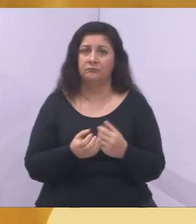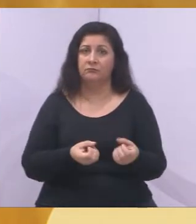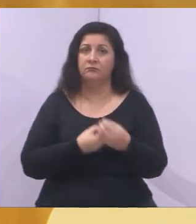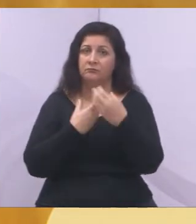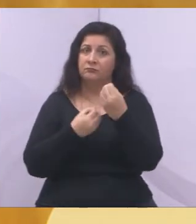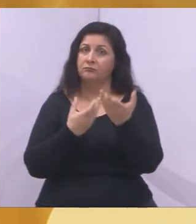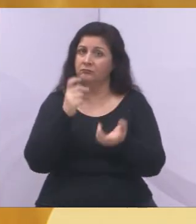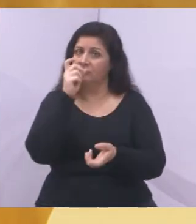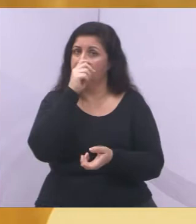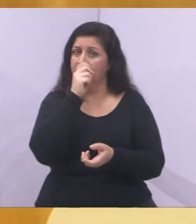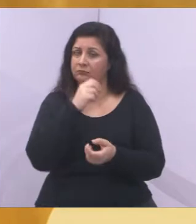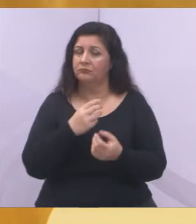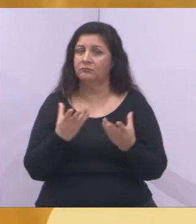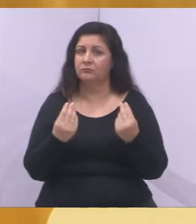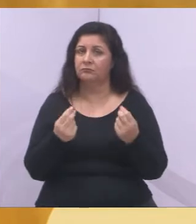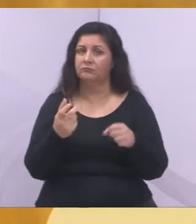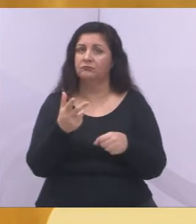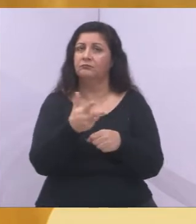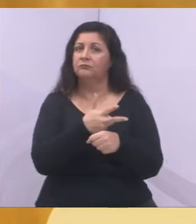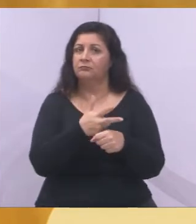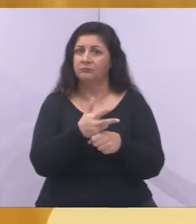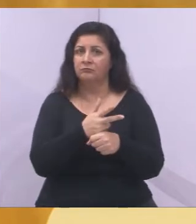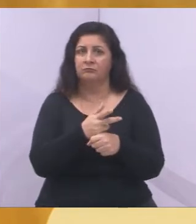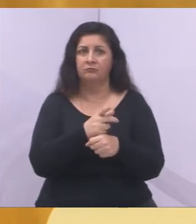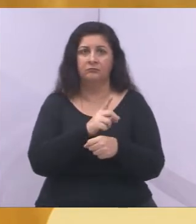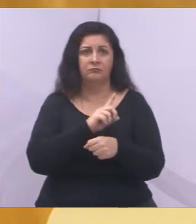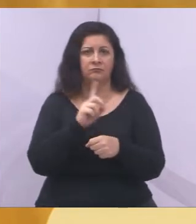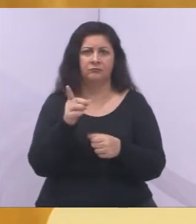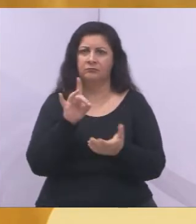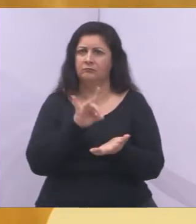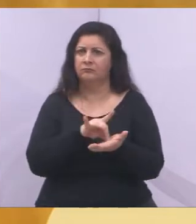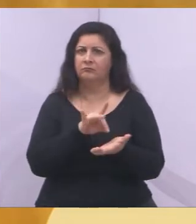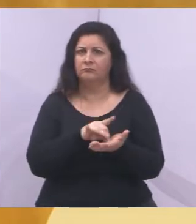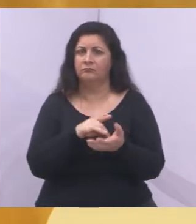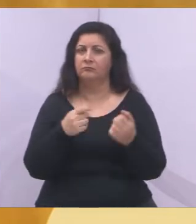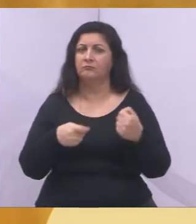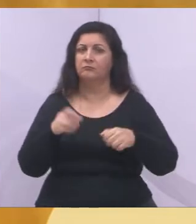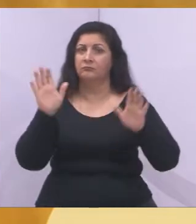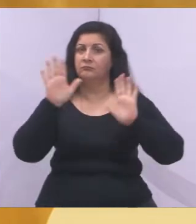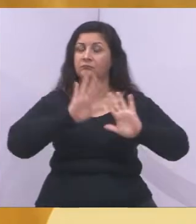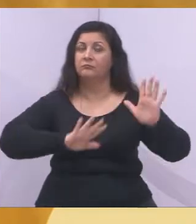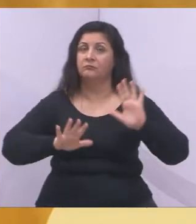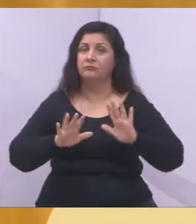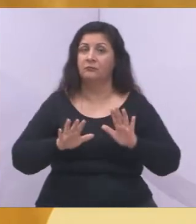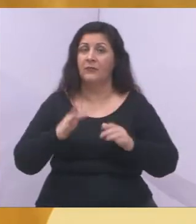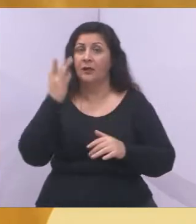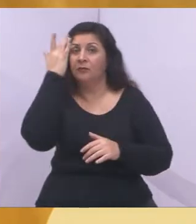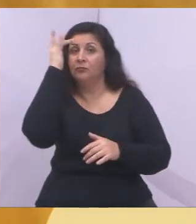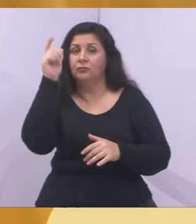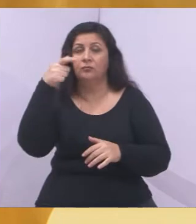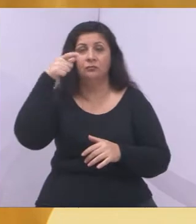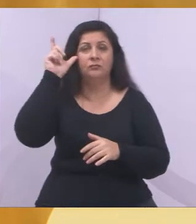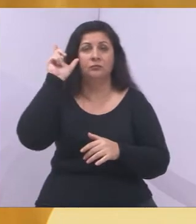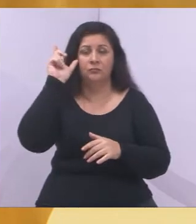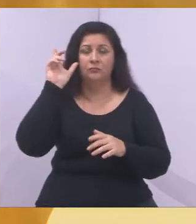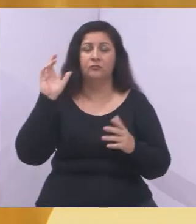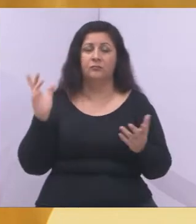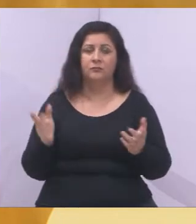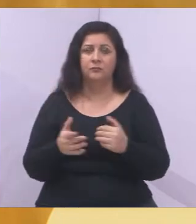aí não são verdadeiros, então a gente precisa tomar cuidado. Eu não sei qual foi a realidade de ontem, conforme ele